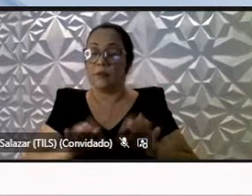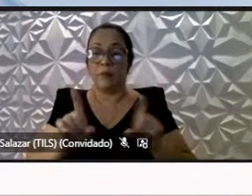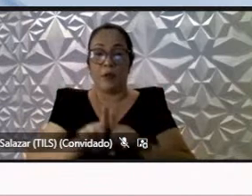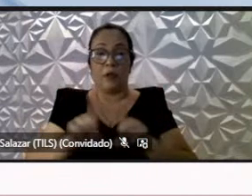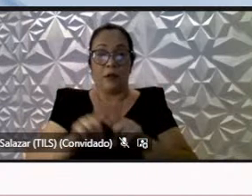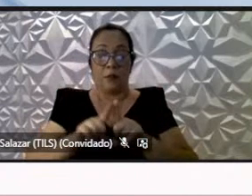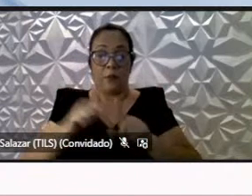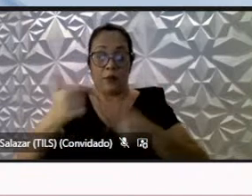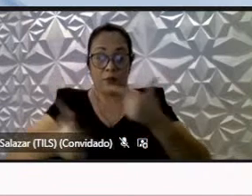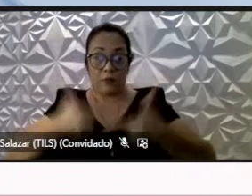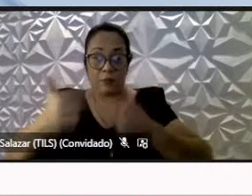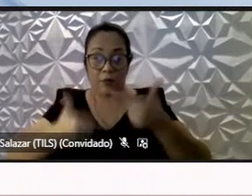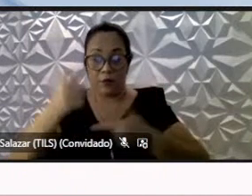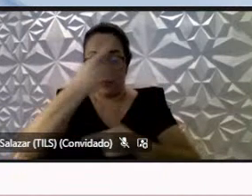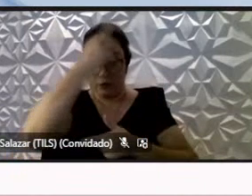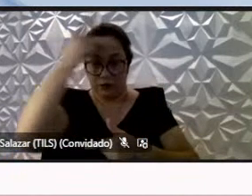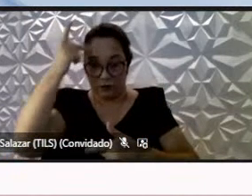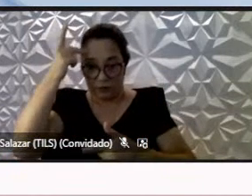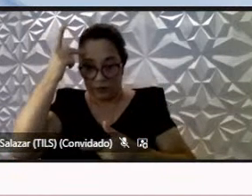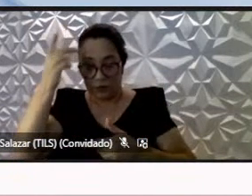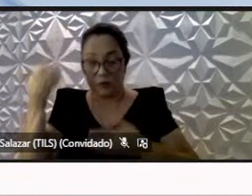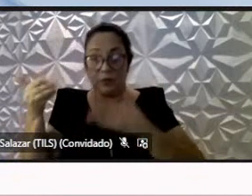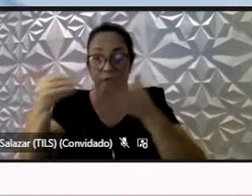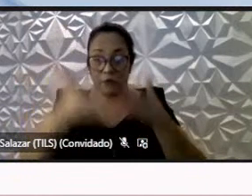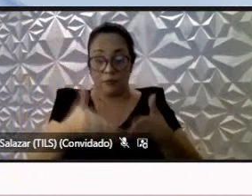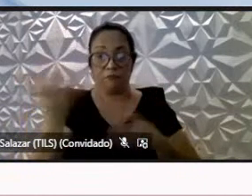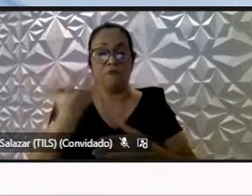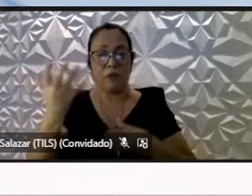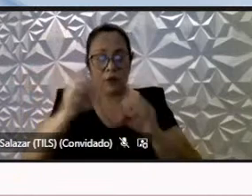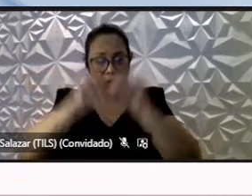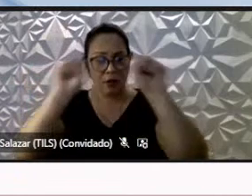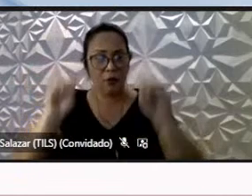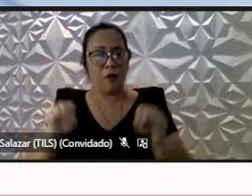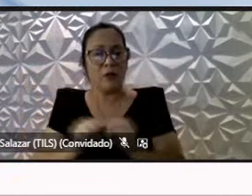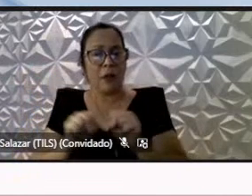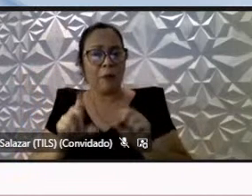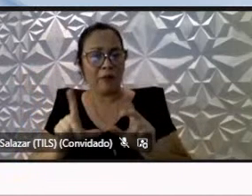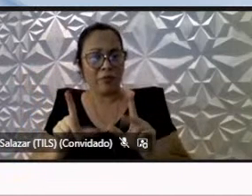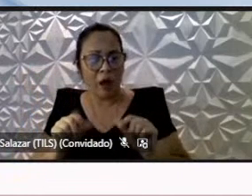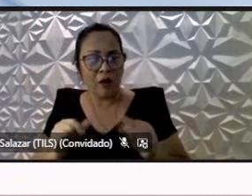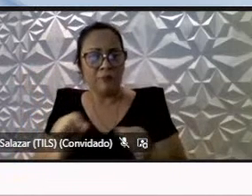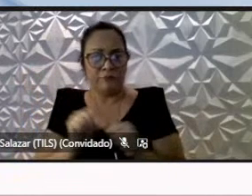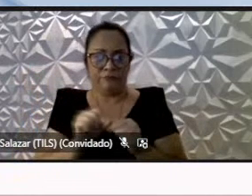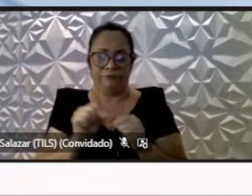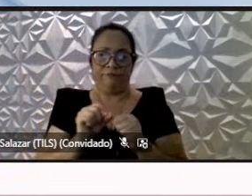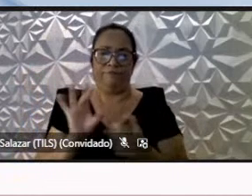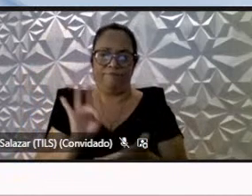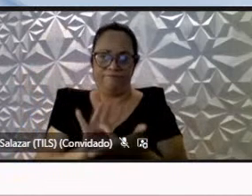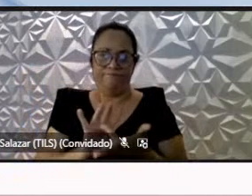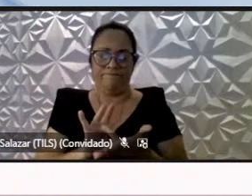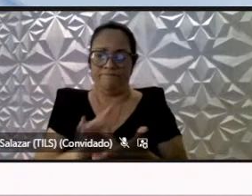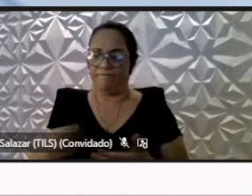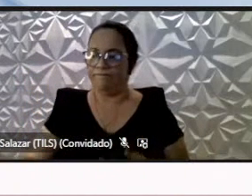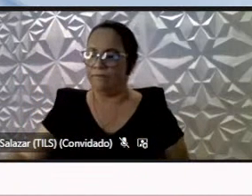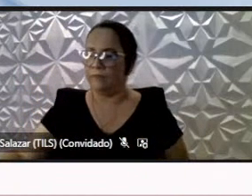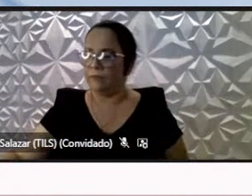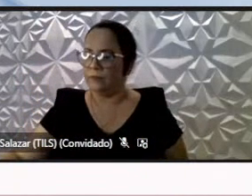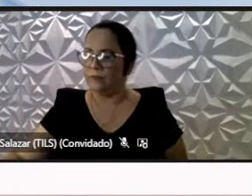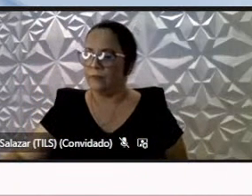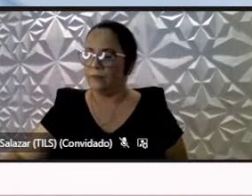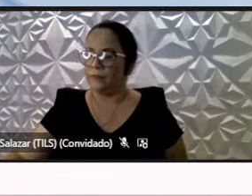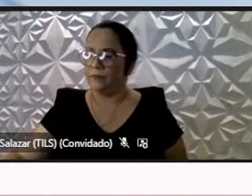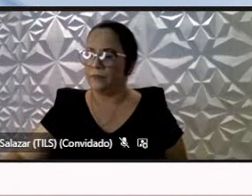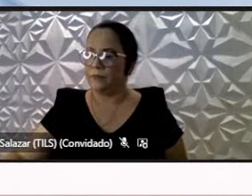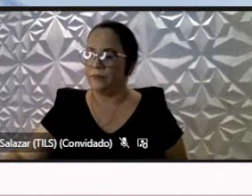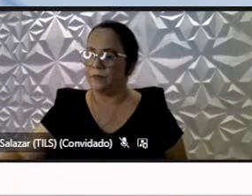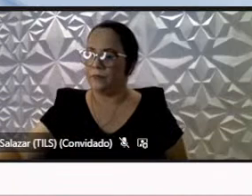trabalhadores e as pessoas envolvidas querem que esse sistema realmente funcione. So, by combining the